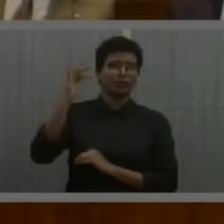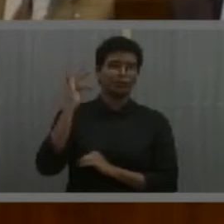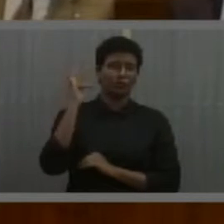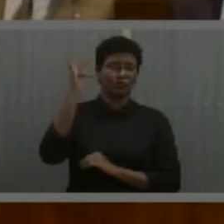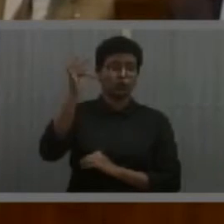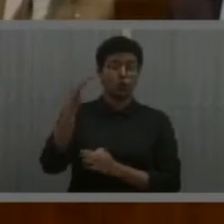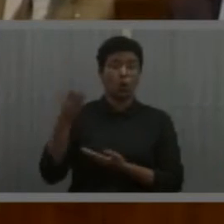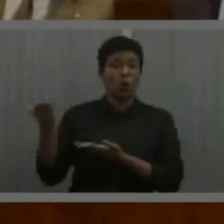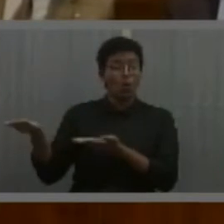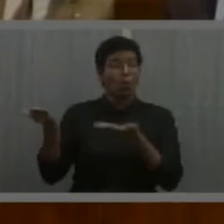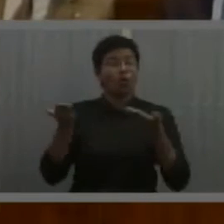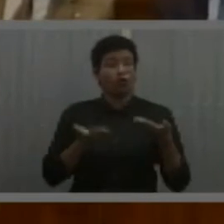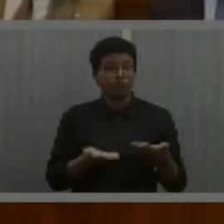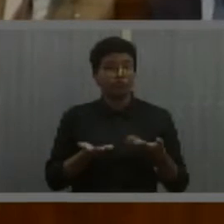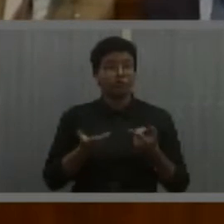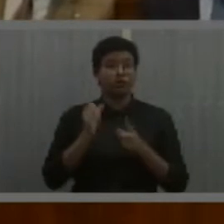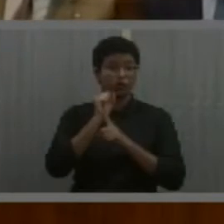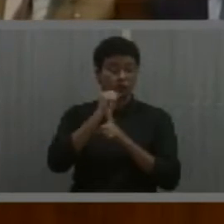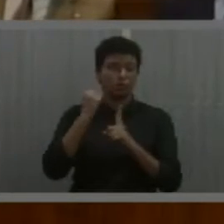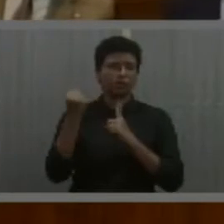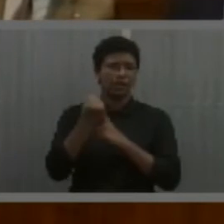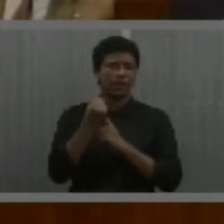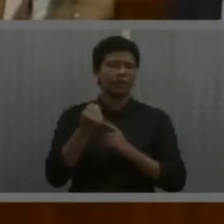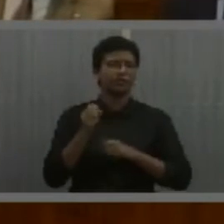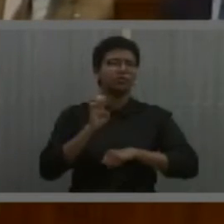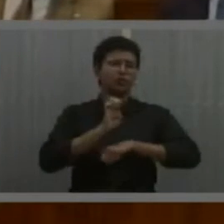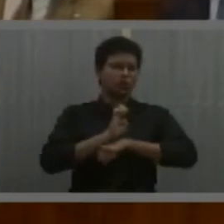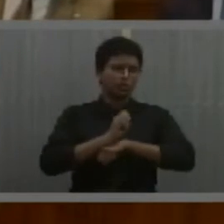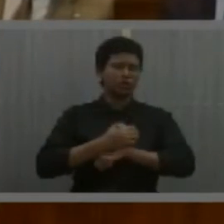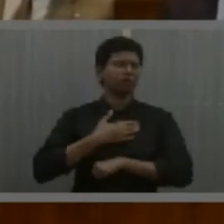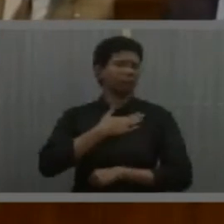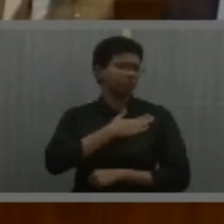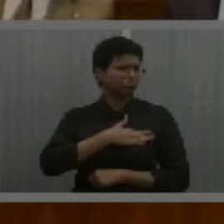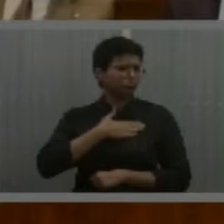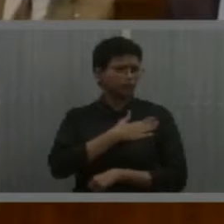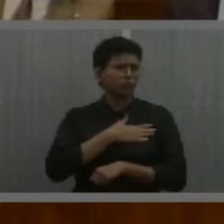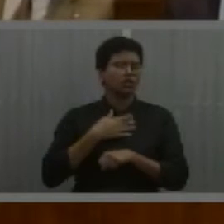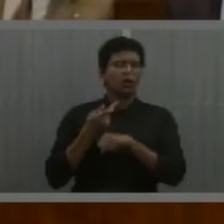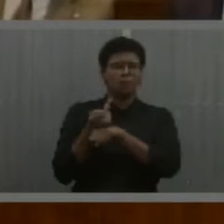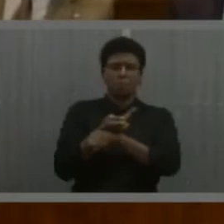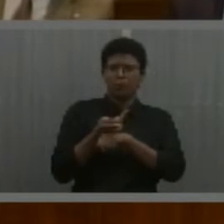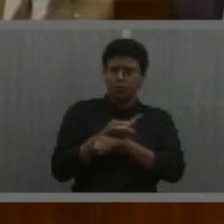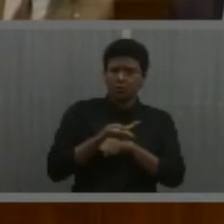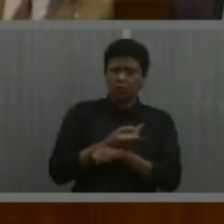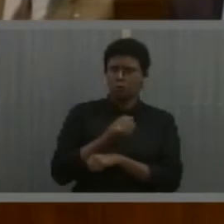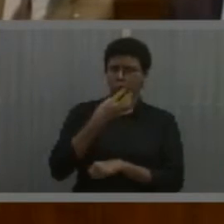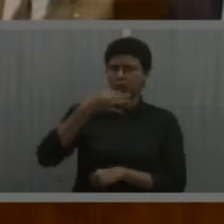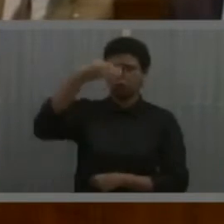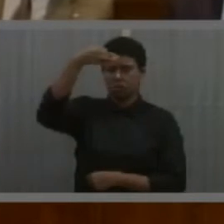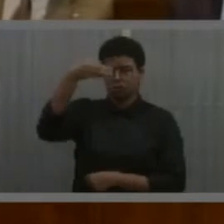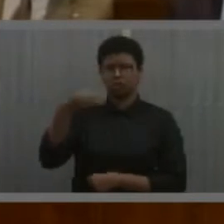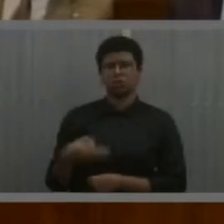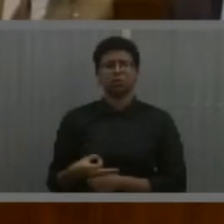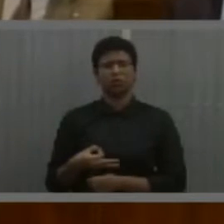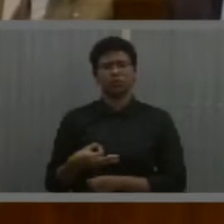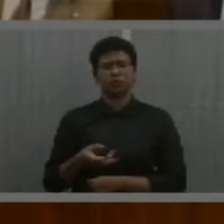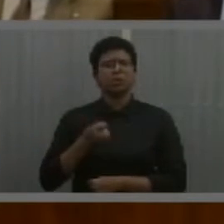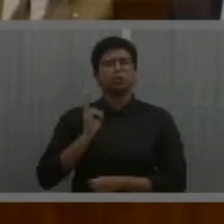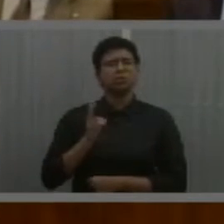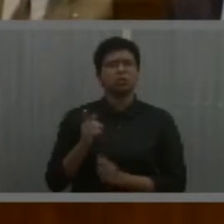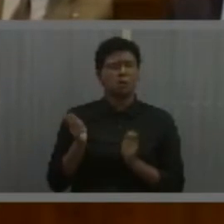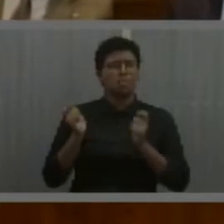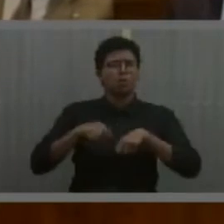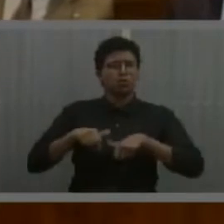convido a sociedade desse generoso Estado a juntar-se a nós na busca de soluções mais justas e duradouras